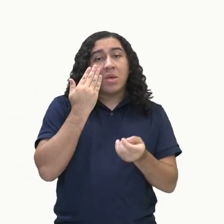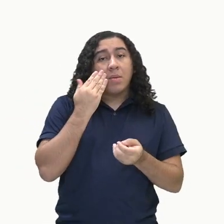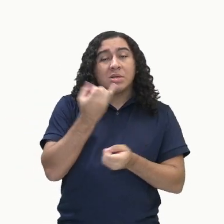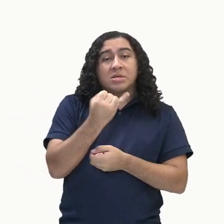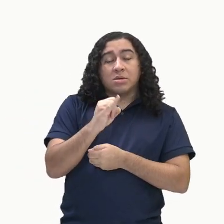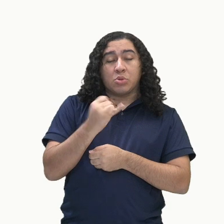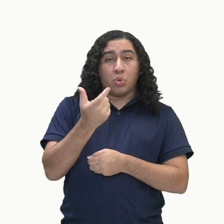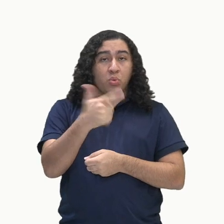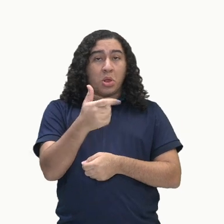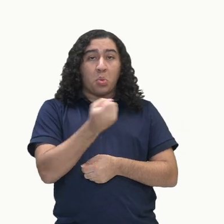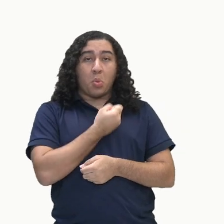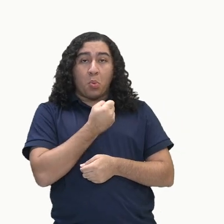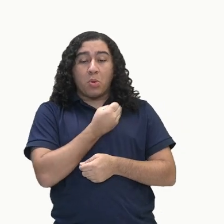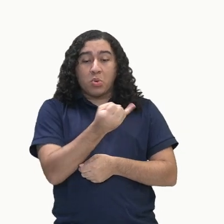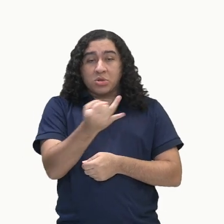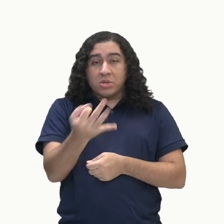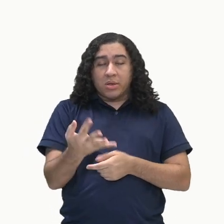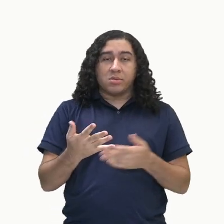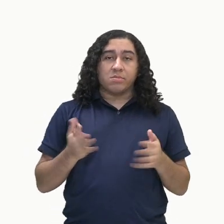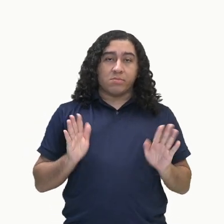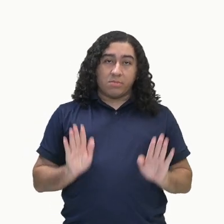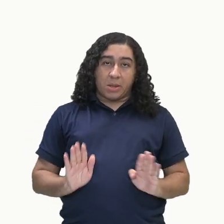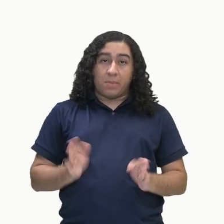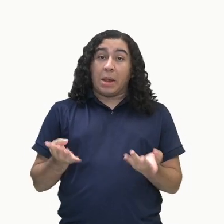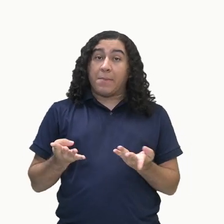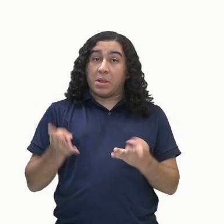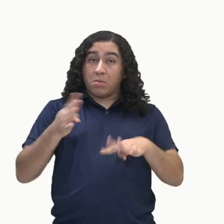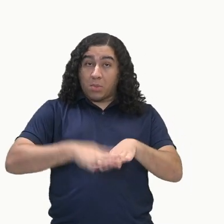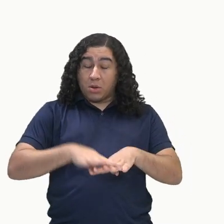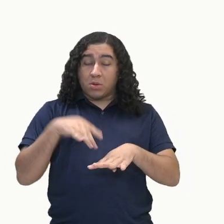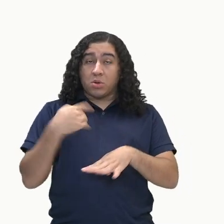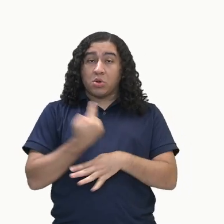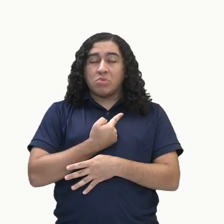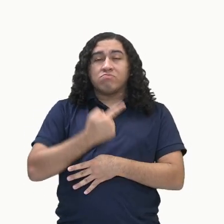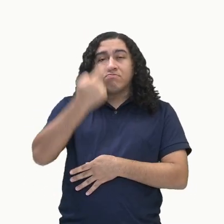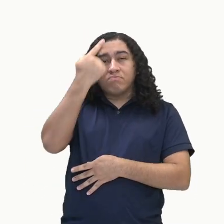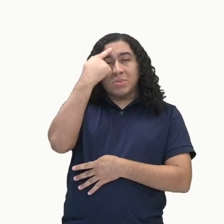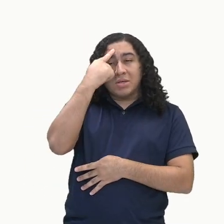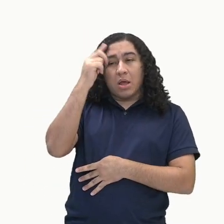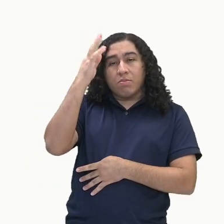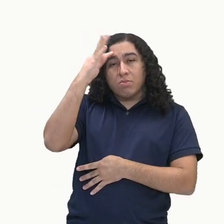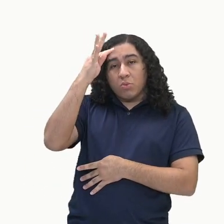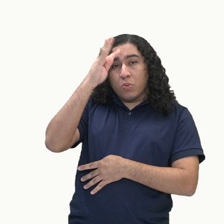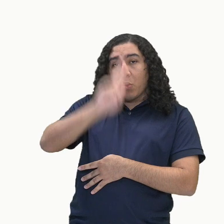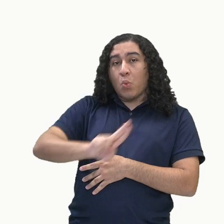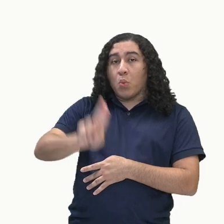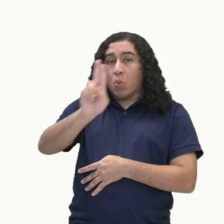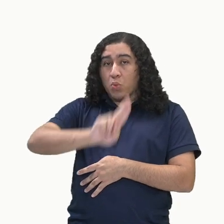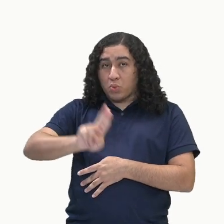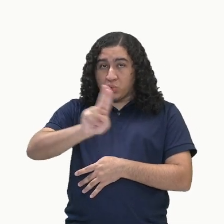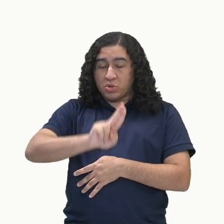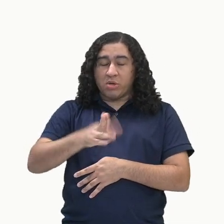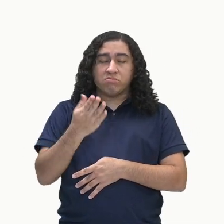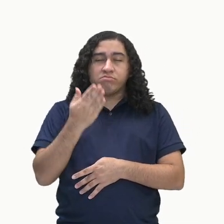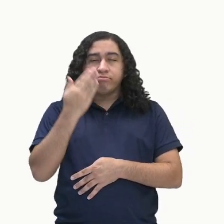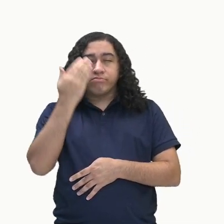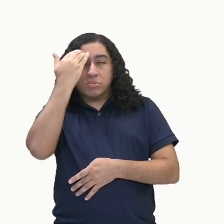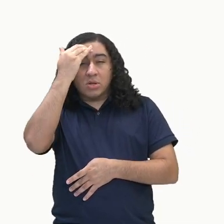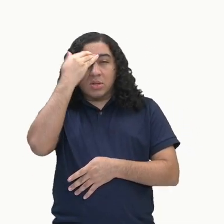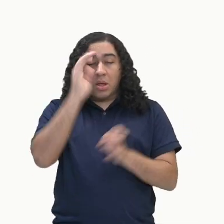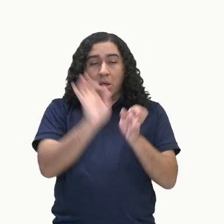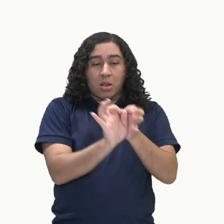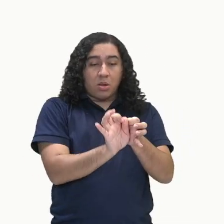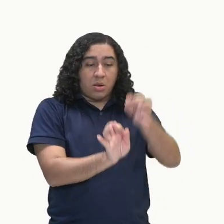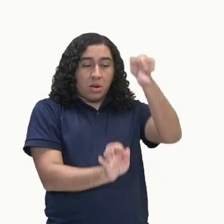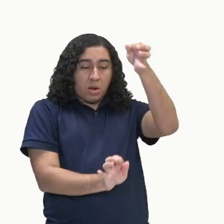algumas representações de figuras, e você quer indicar mais ou menos a medida ali de um ângulo, para você ter uma noção, é esses